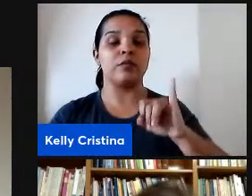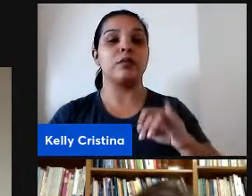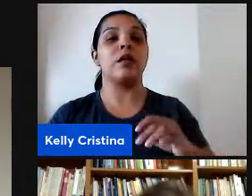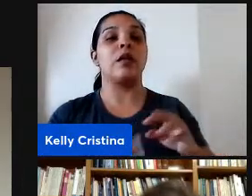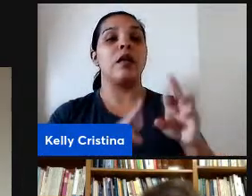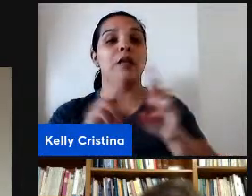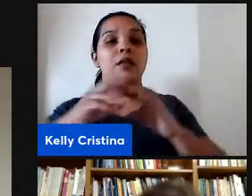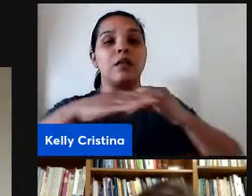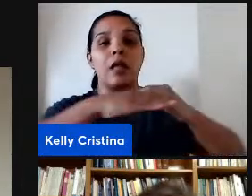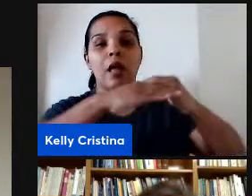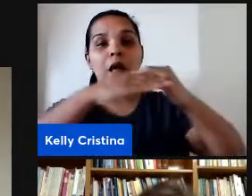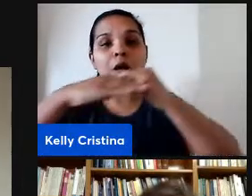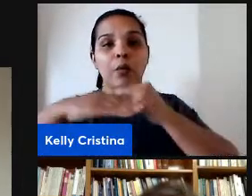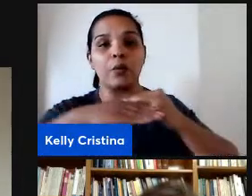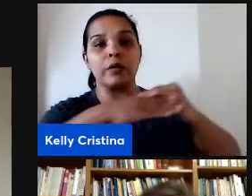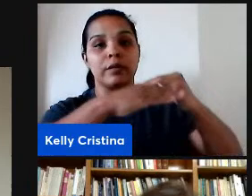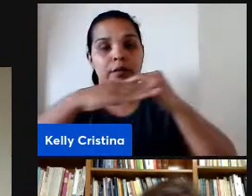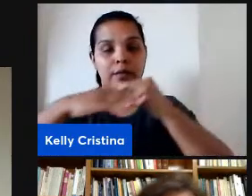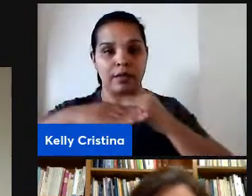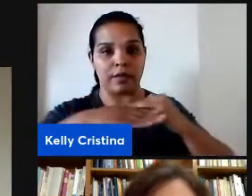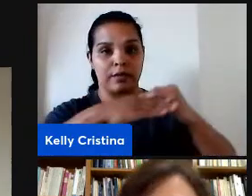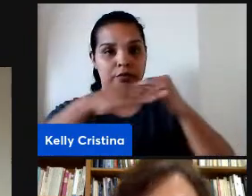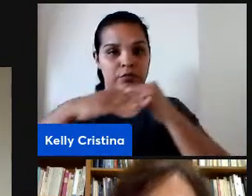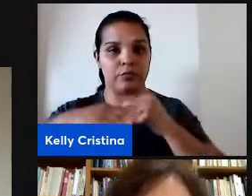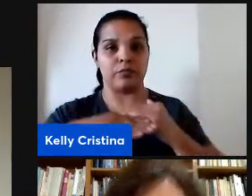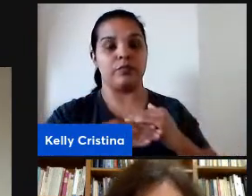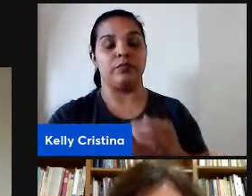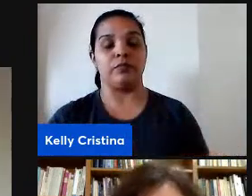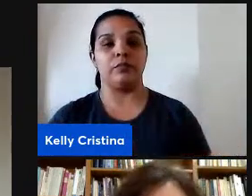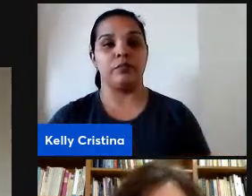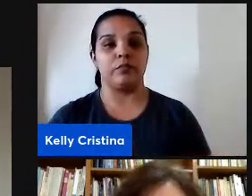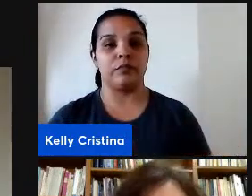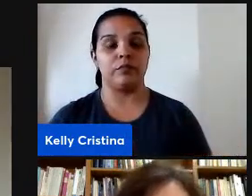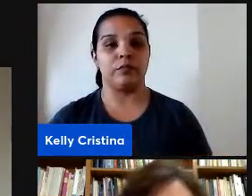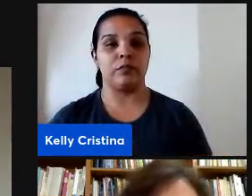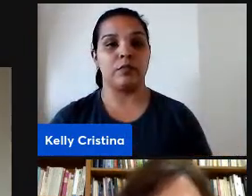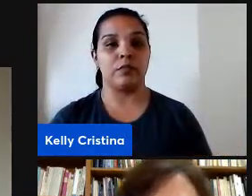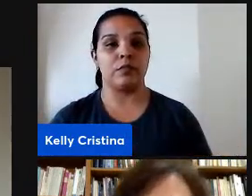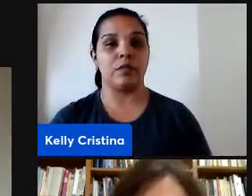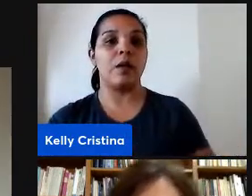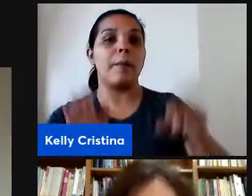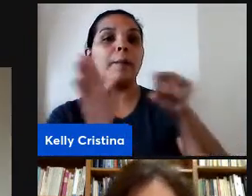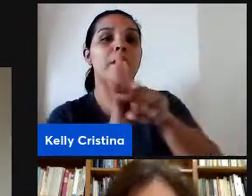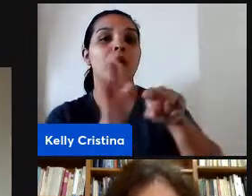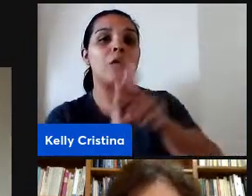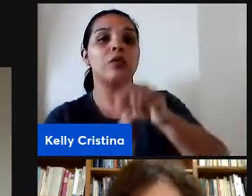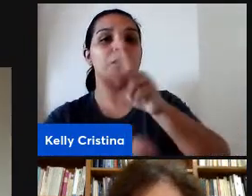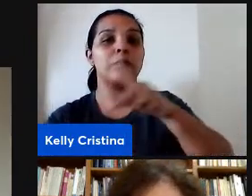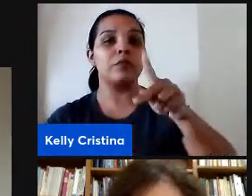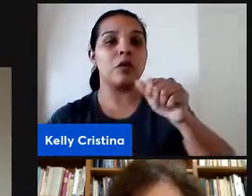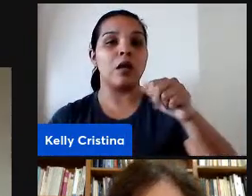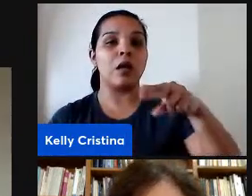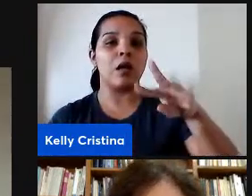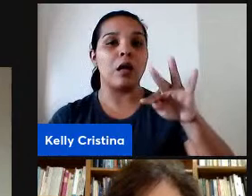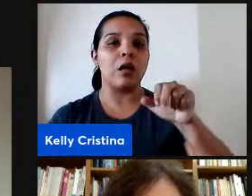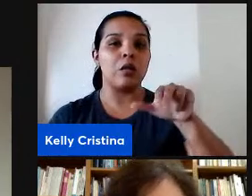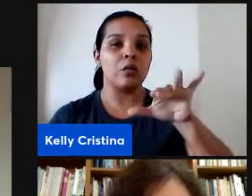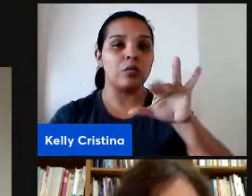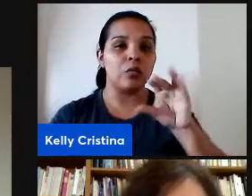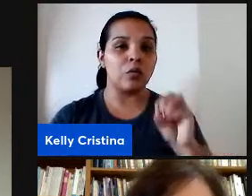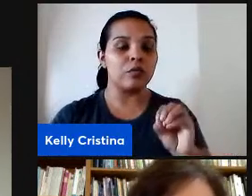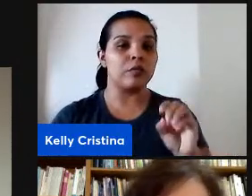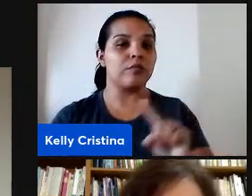equidade. E há uma pergunta para o professor Antônio, mas ele já não está mais, então não é